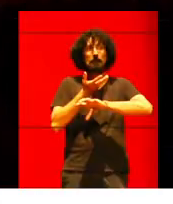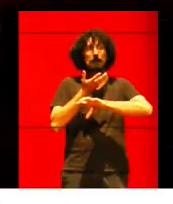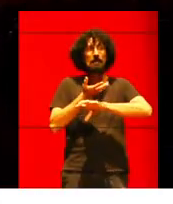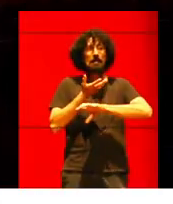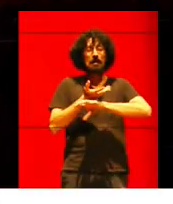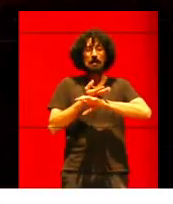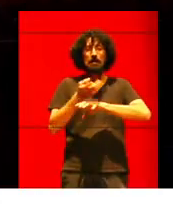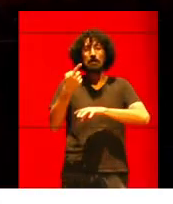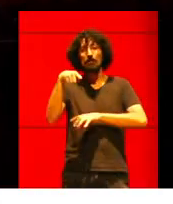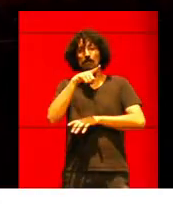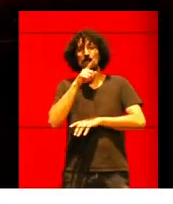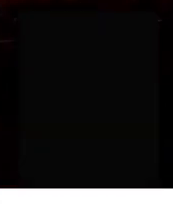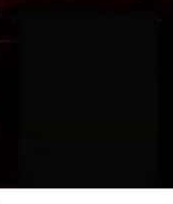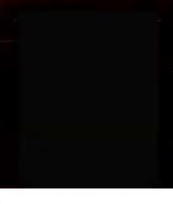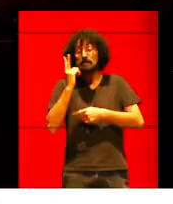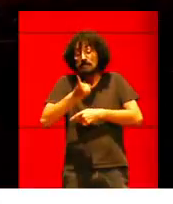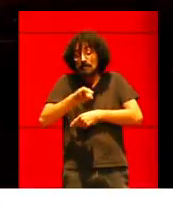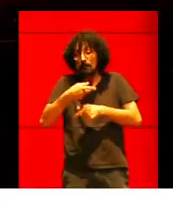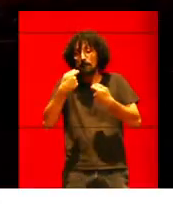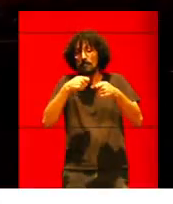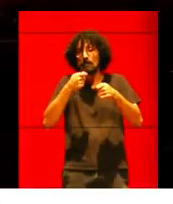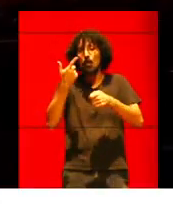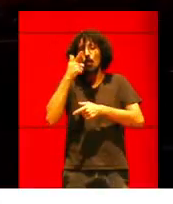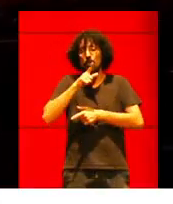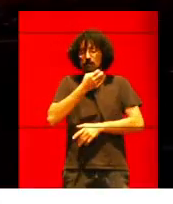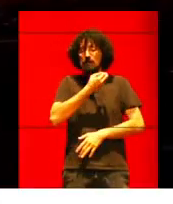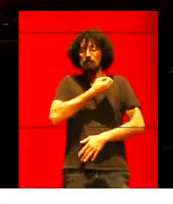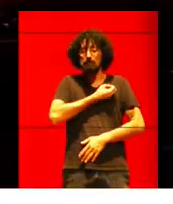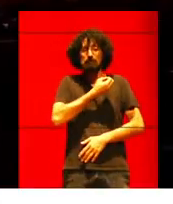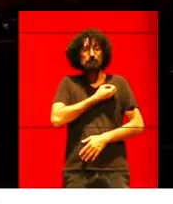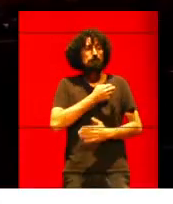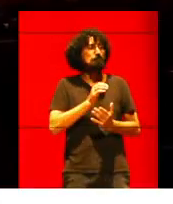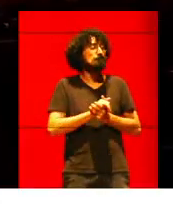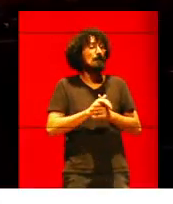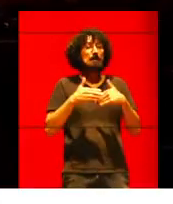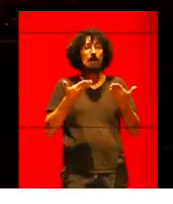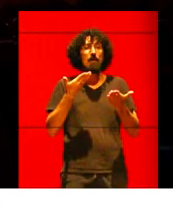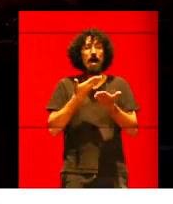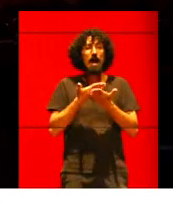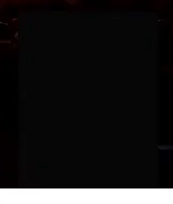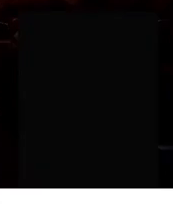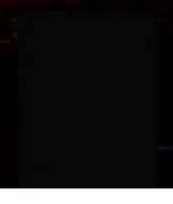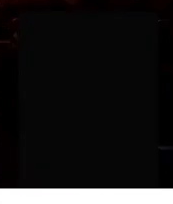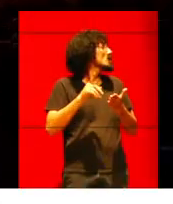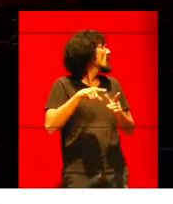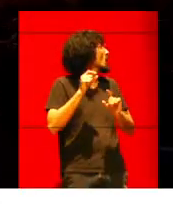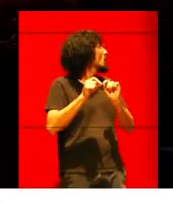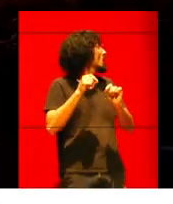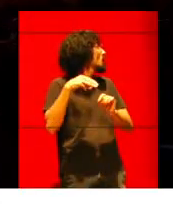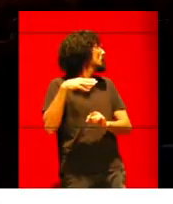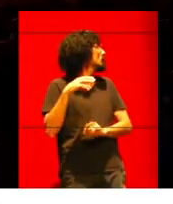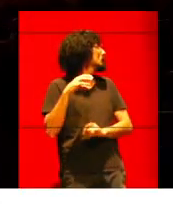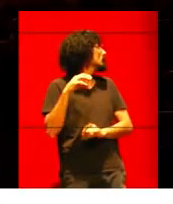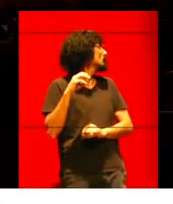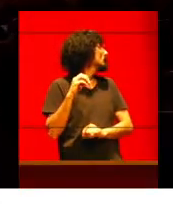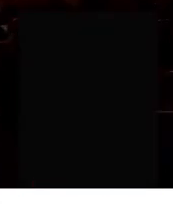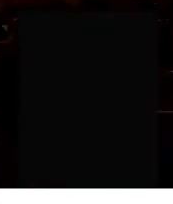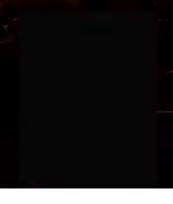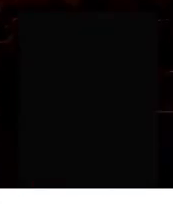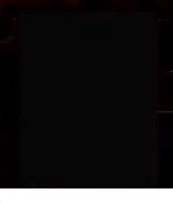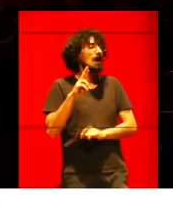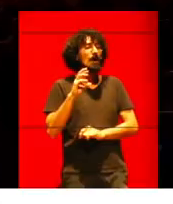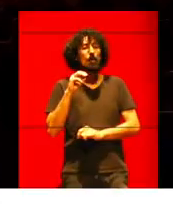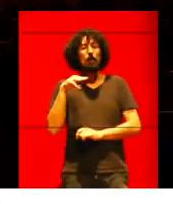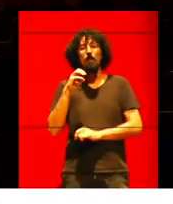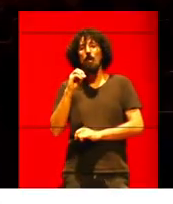verdade? Então, nossa aula hoje vai ser sobre macromoléculas orgânicas. Claro que não vai dar para ver todas